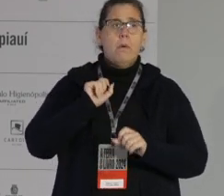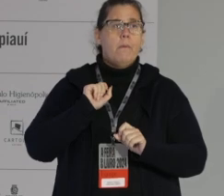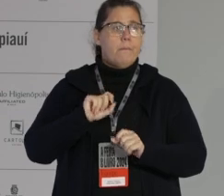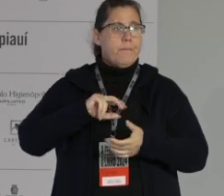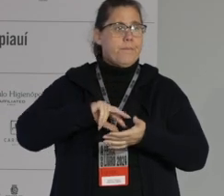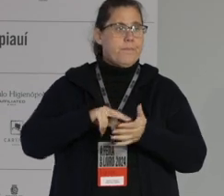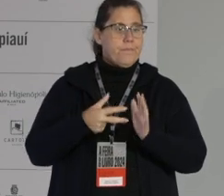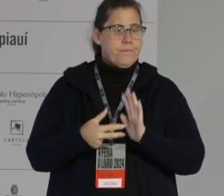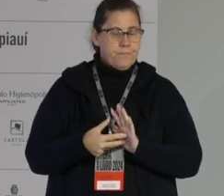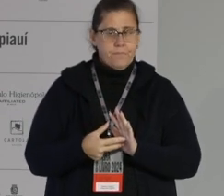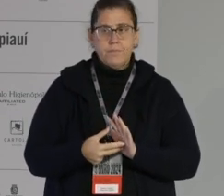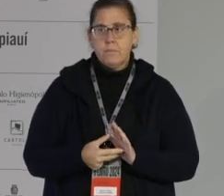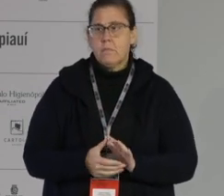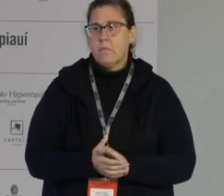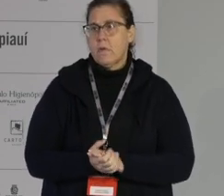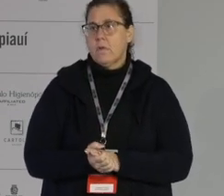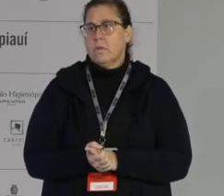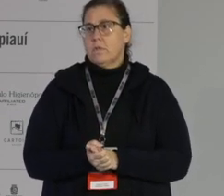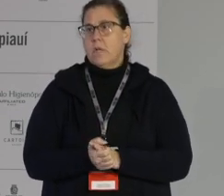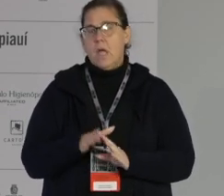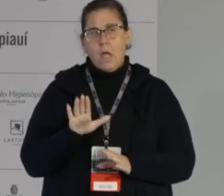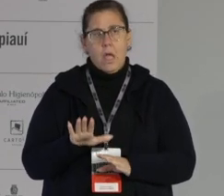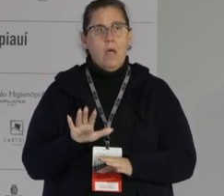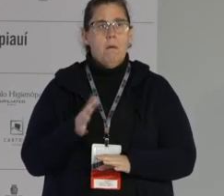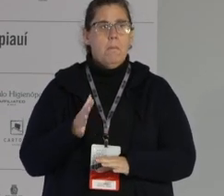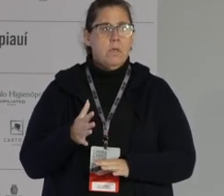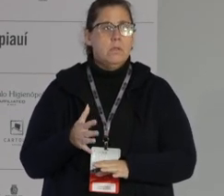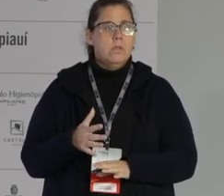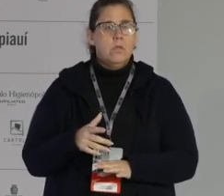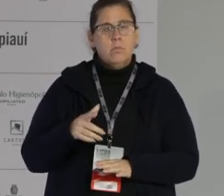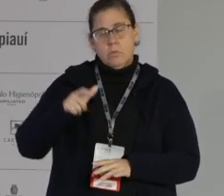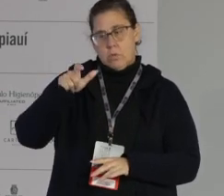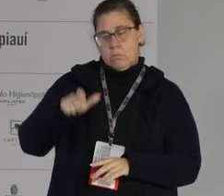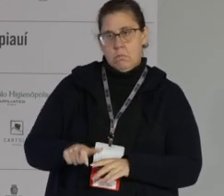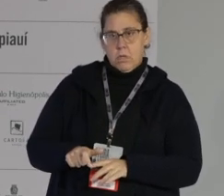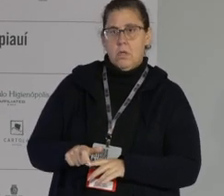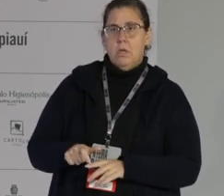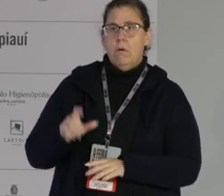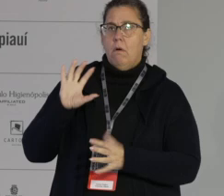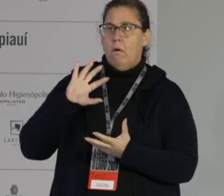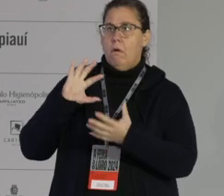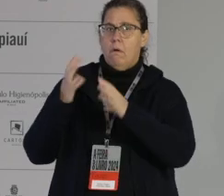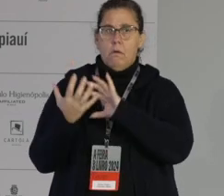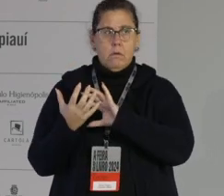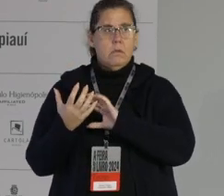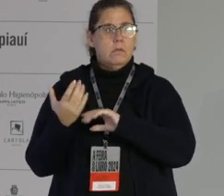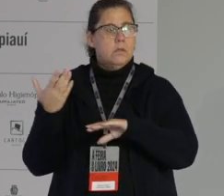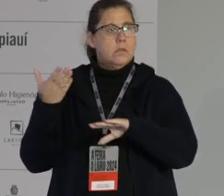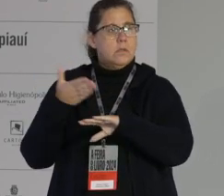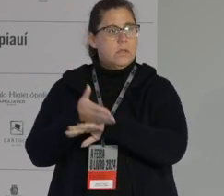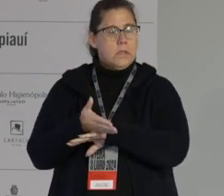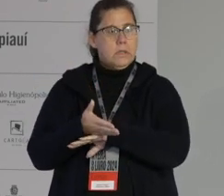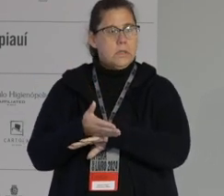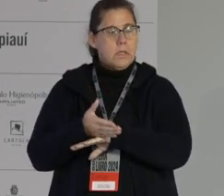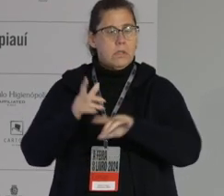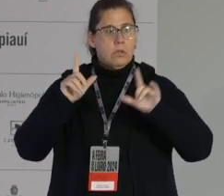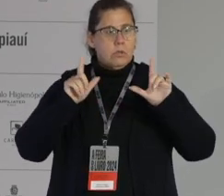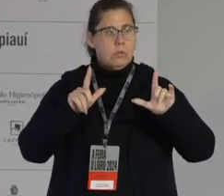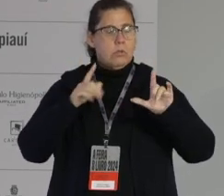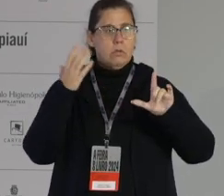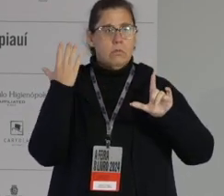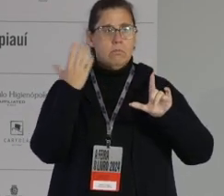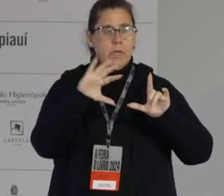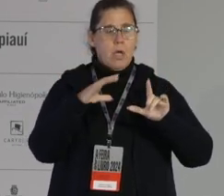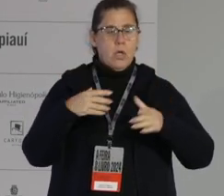também. É mais ou menos assim, como se um ativista do clima tivesse entrado no quadro do Debré, né? Jogou uma